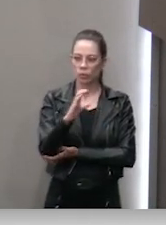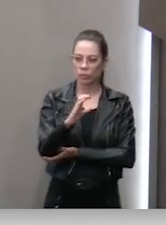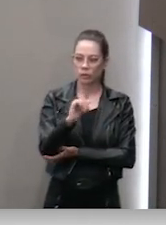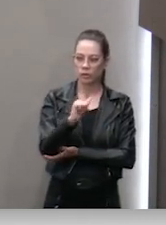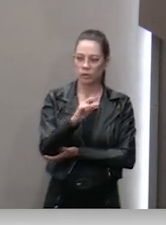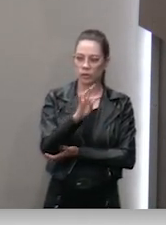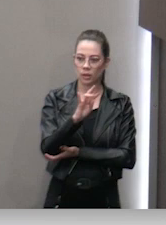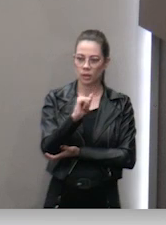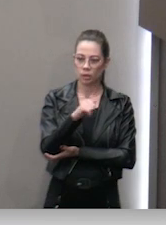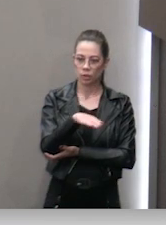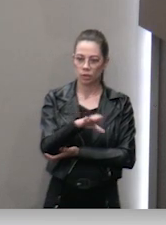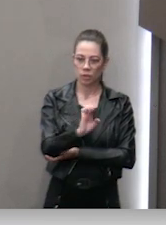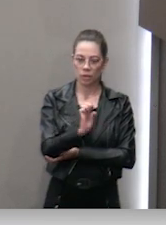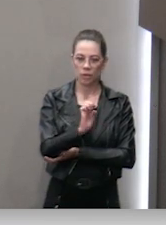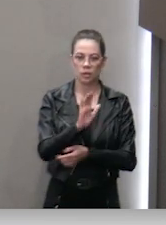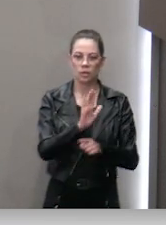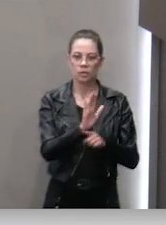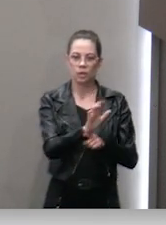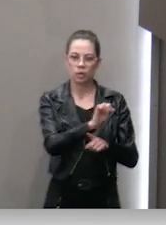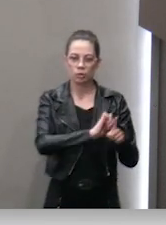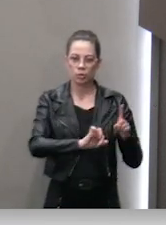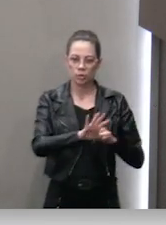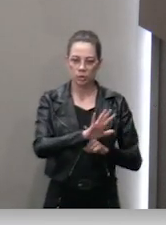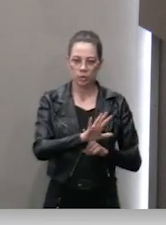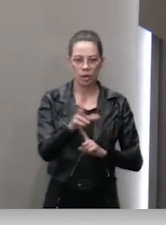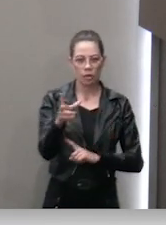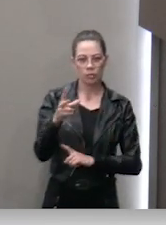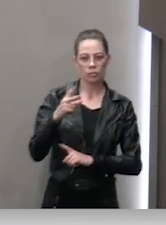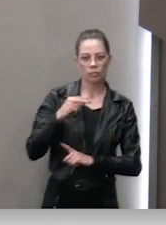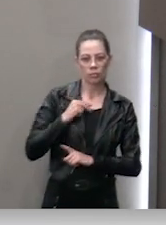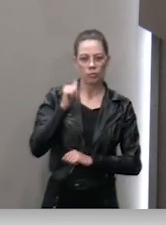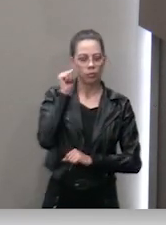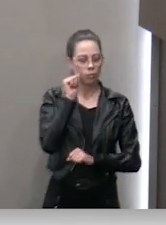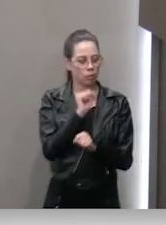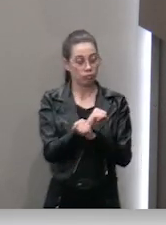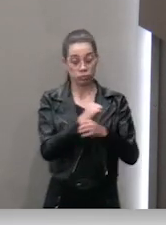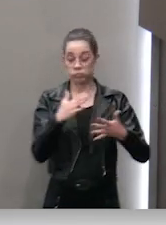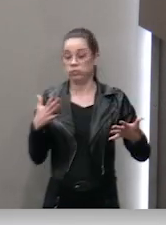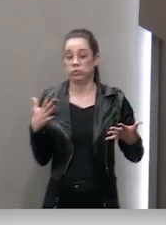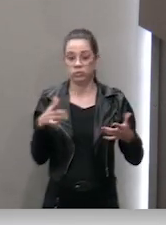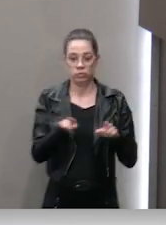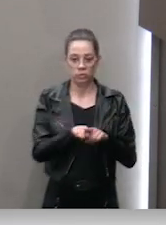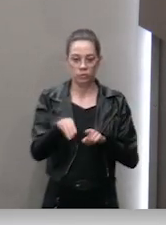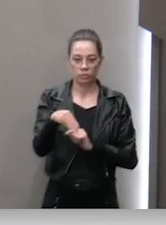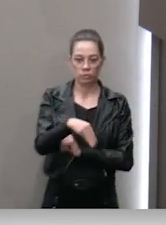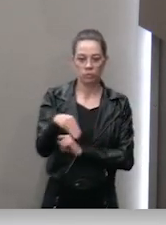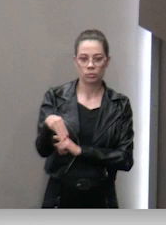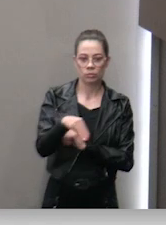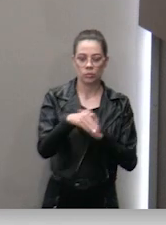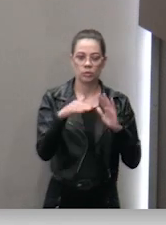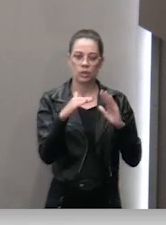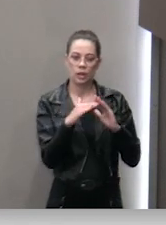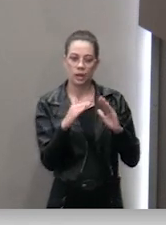assistente social, meu Jesus Cristo, essa mulher gigante, as monitoras de casas,